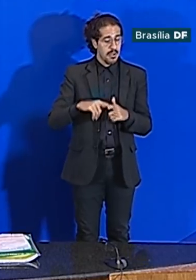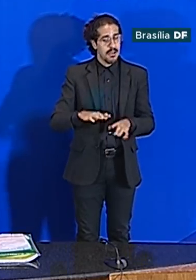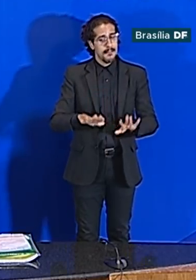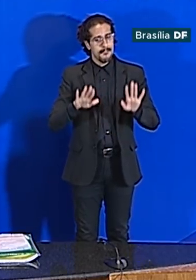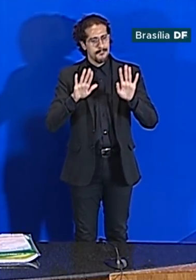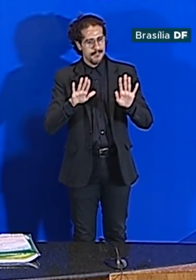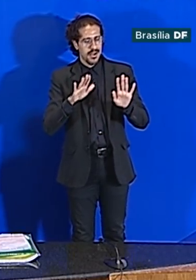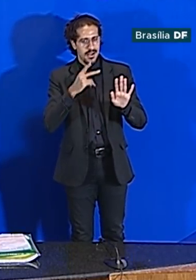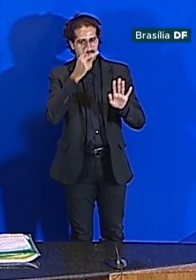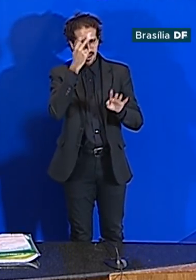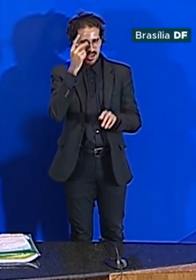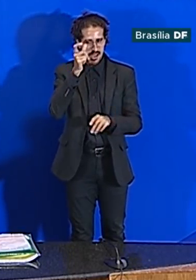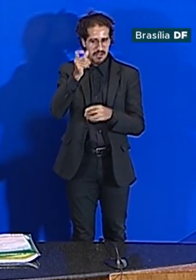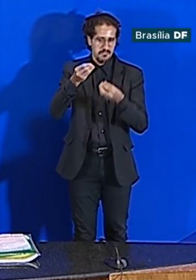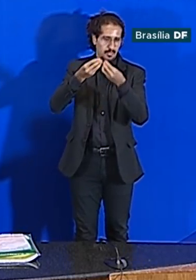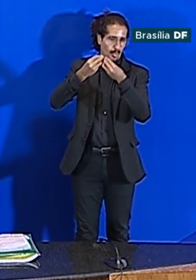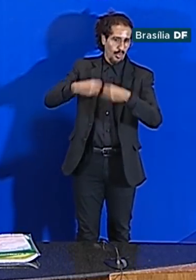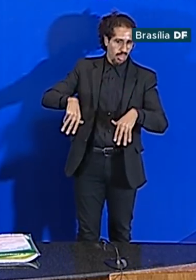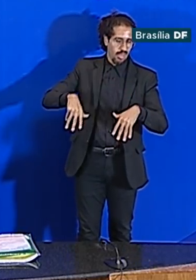houve a tentativa de